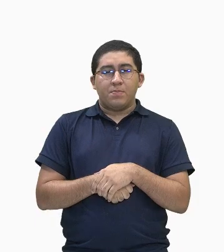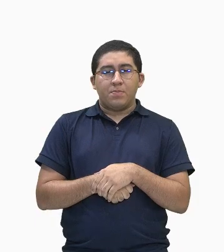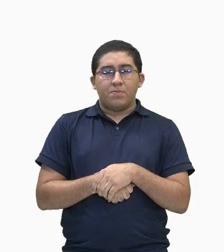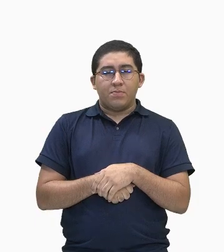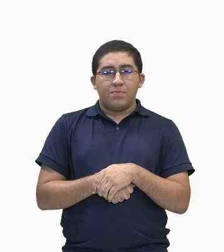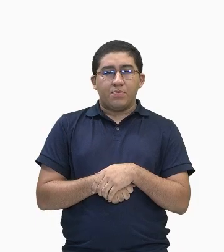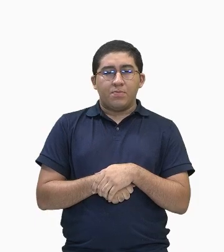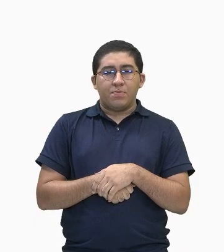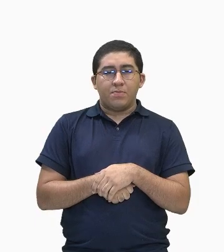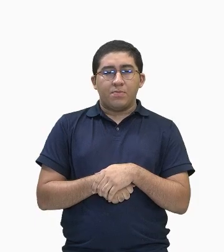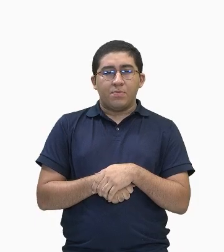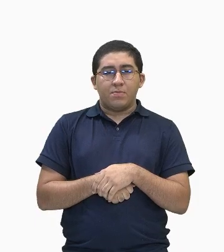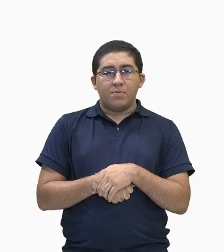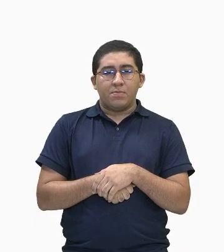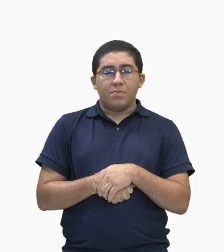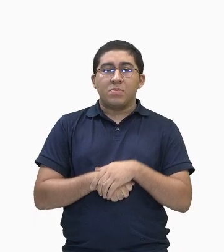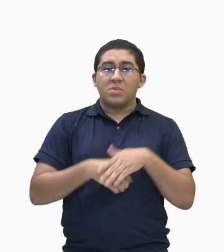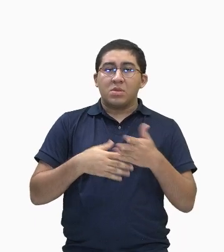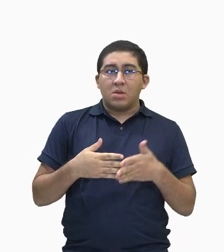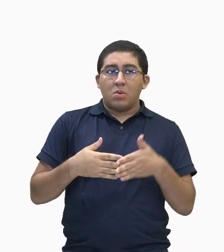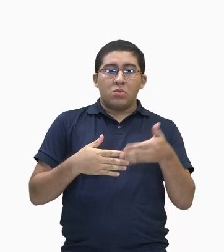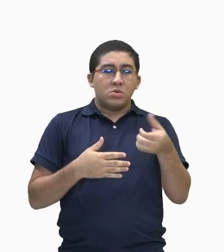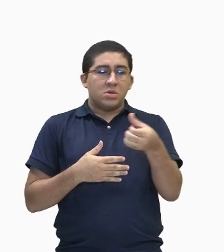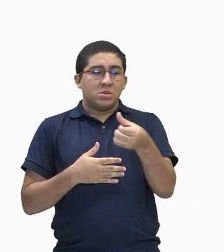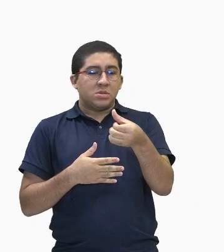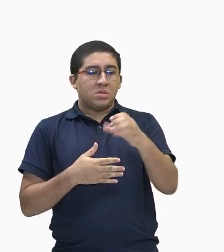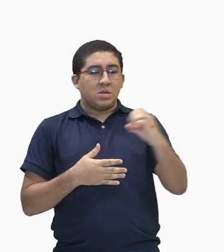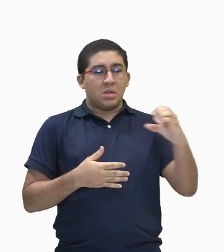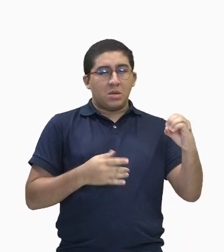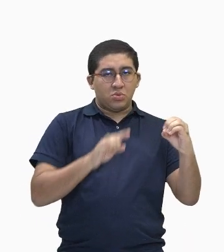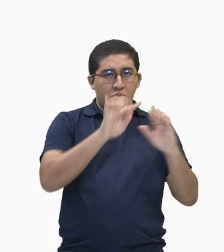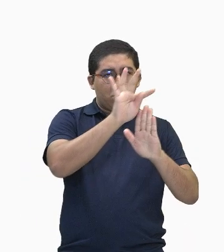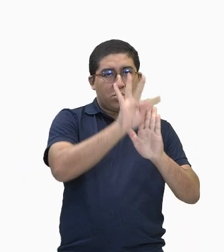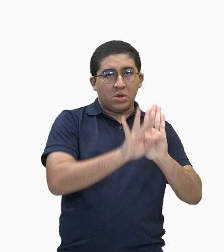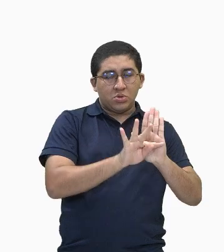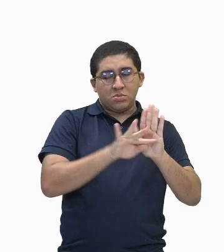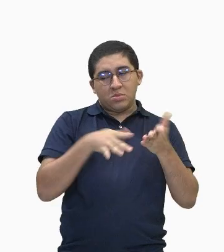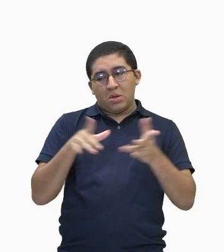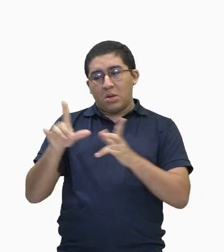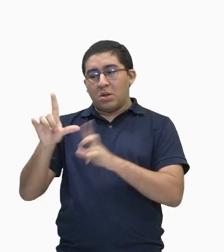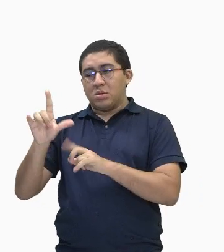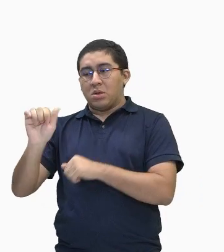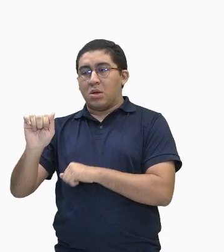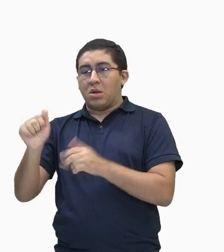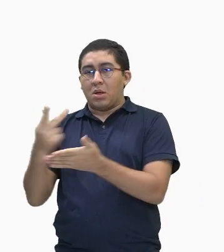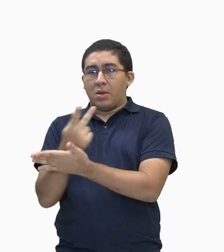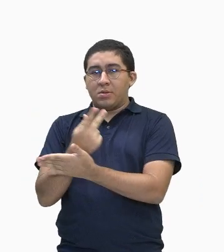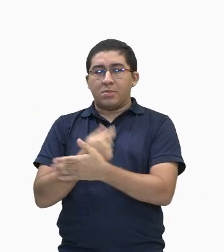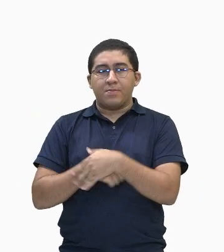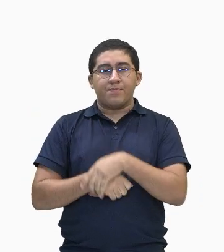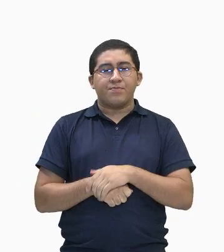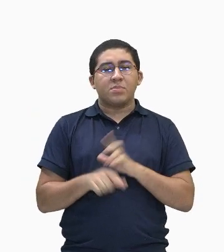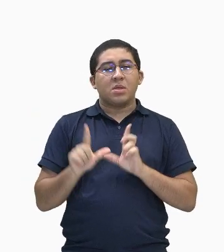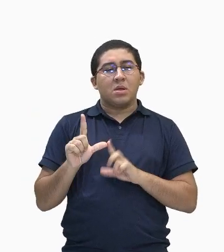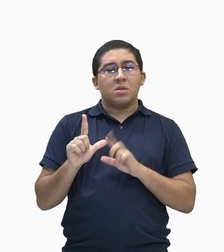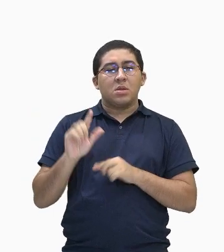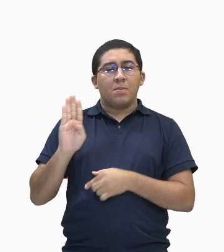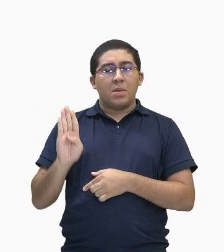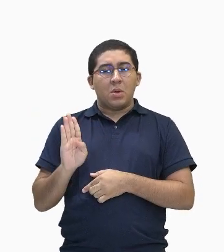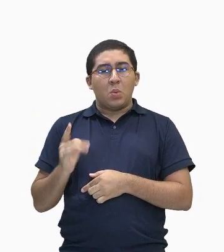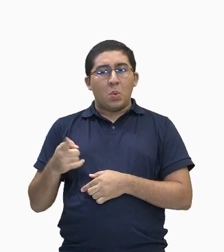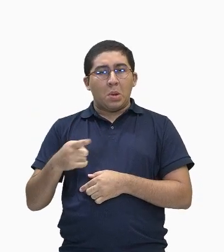letra A está incorreta, né? A B, o camarão pistola pode quebrar até